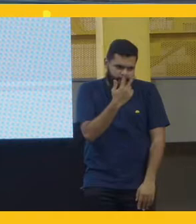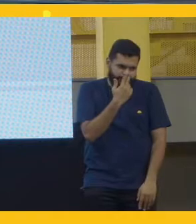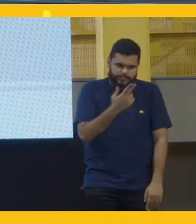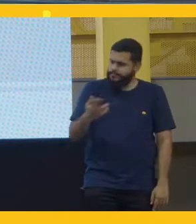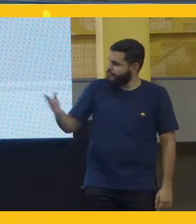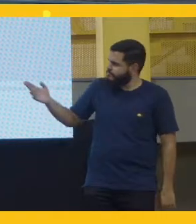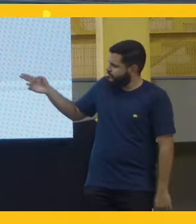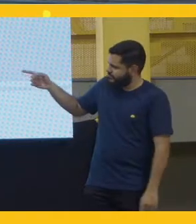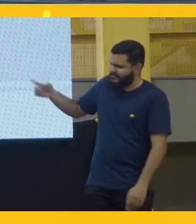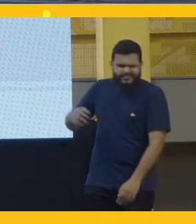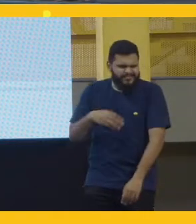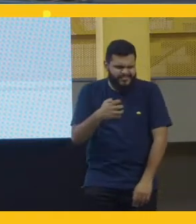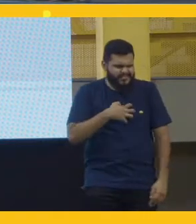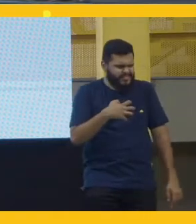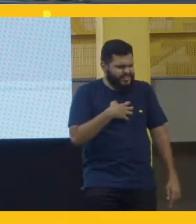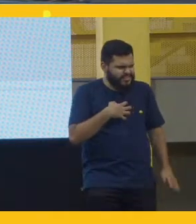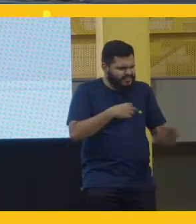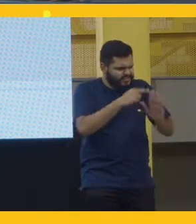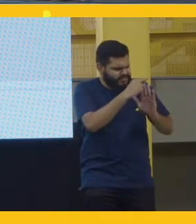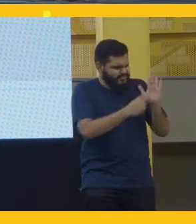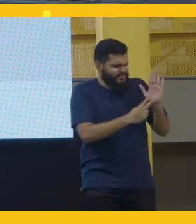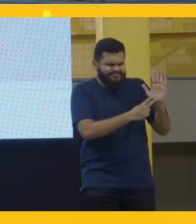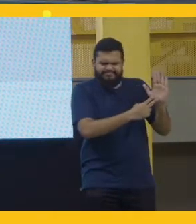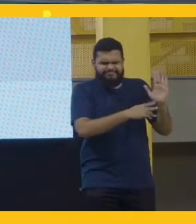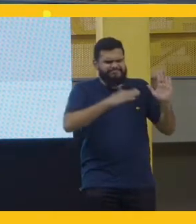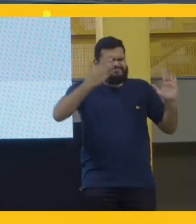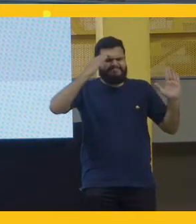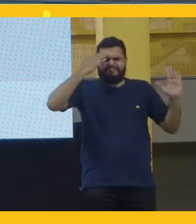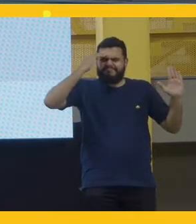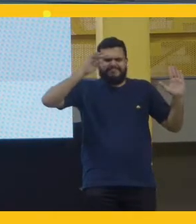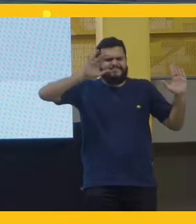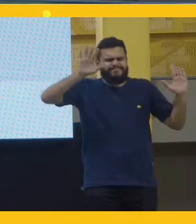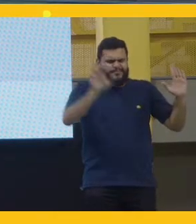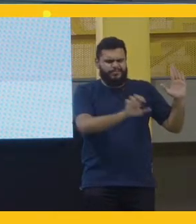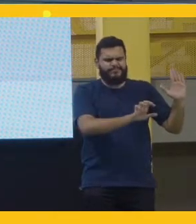Às vezes não dá essa sensação, você fala: entendi nada, mano.